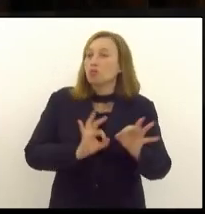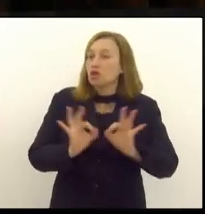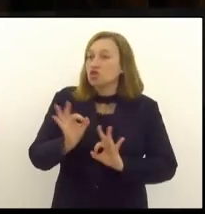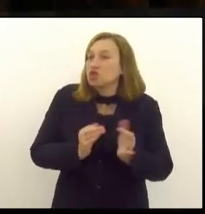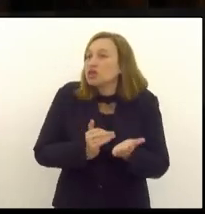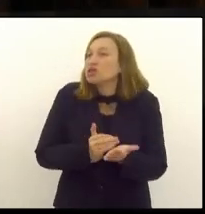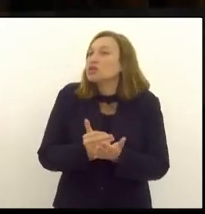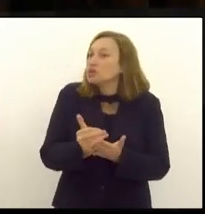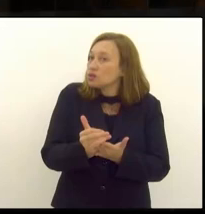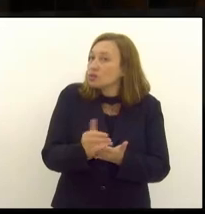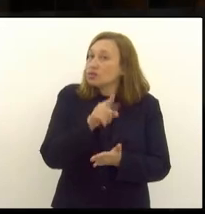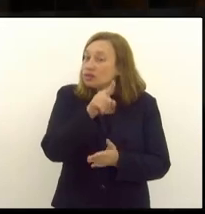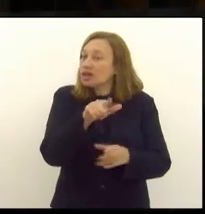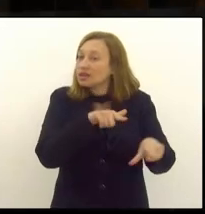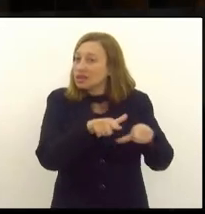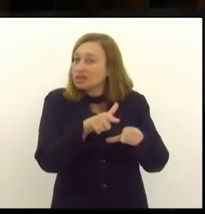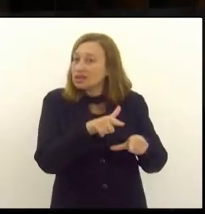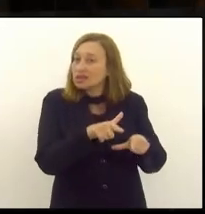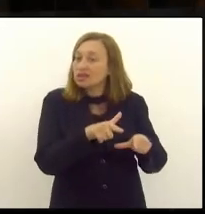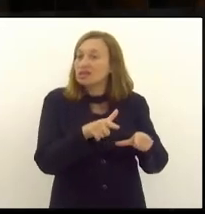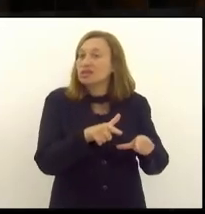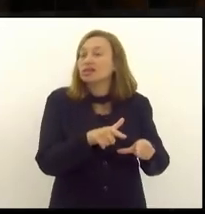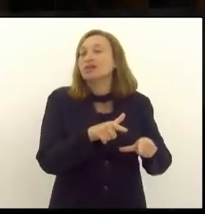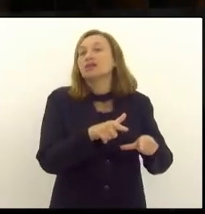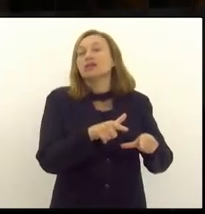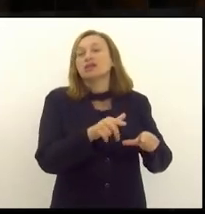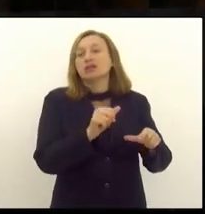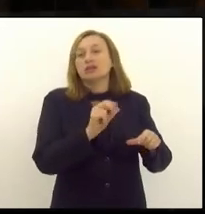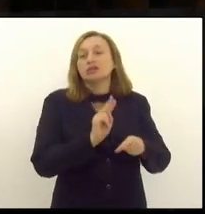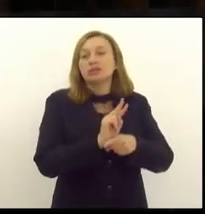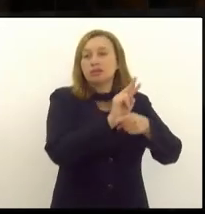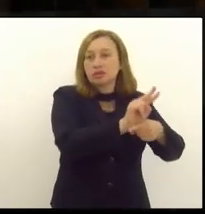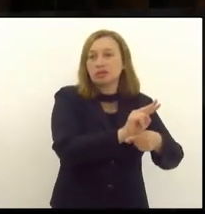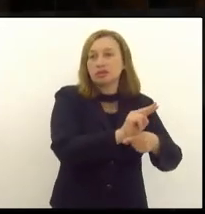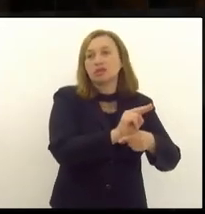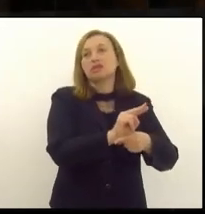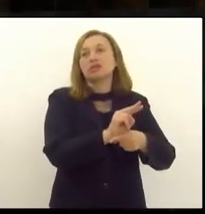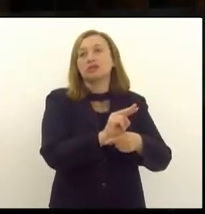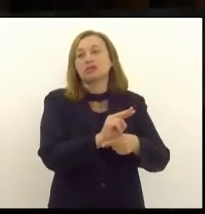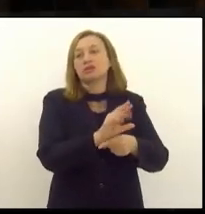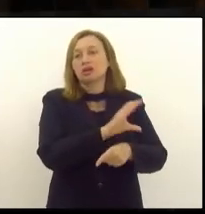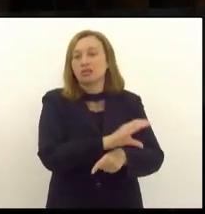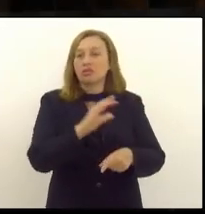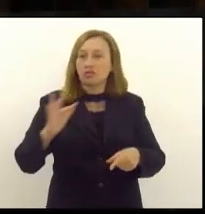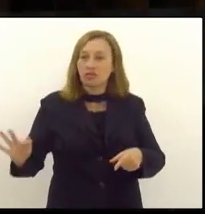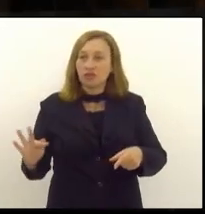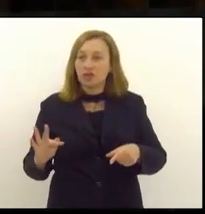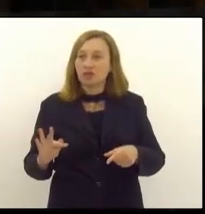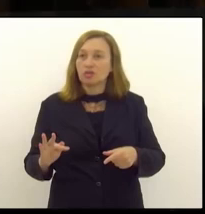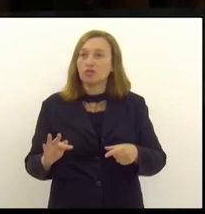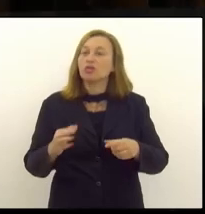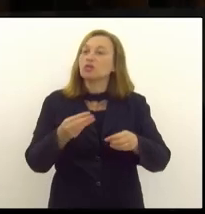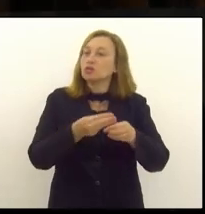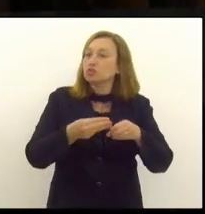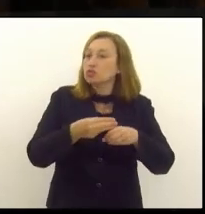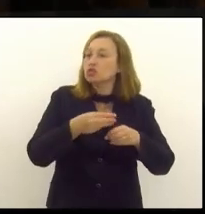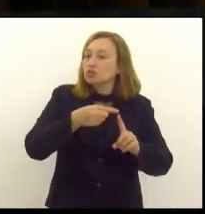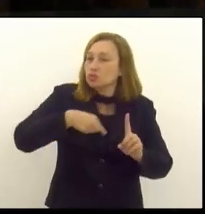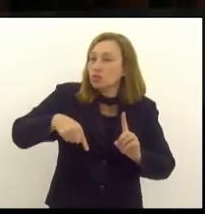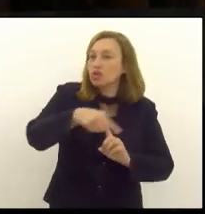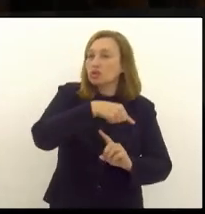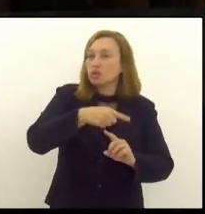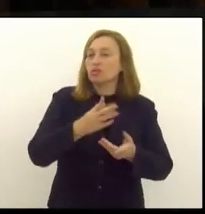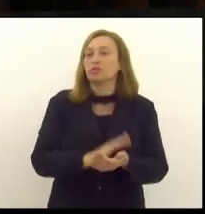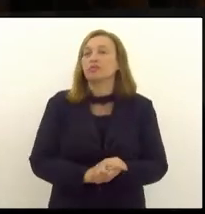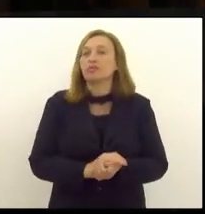iniciou quando ela estava trabalhando na Procuradoria do Trabalho do município de Cabo Frio, iniciou com aqueles municípios do entorno,